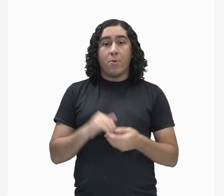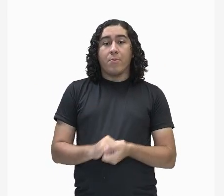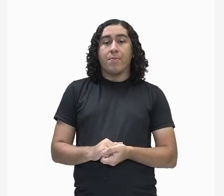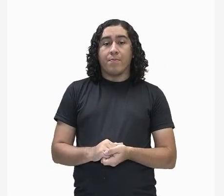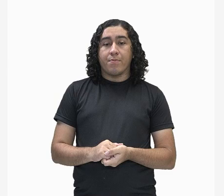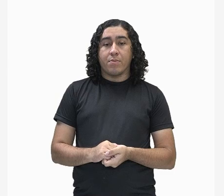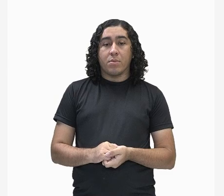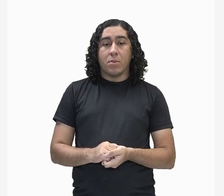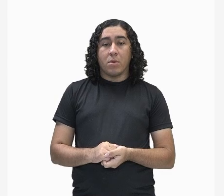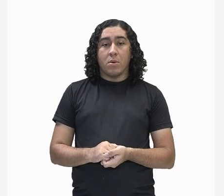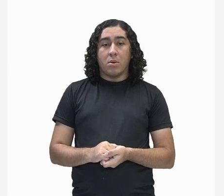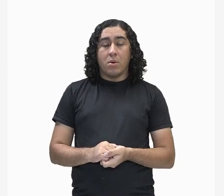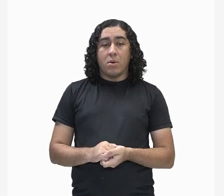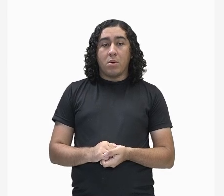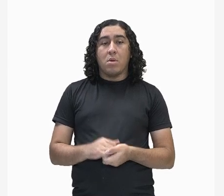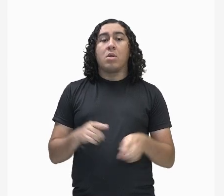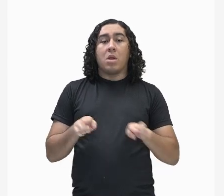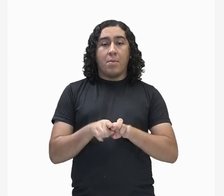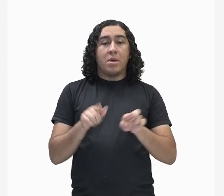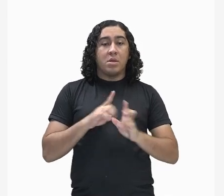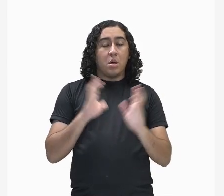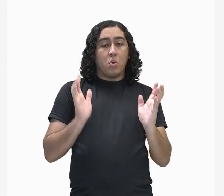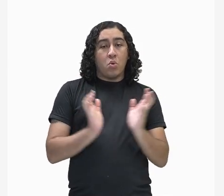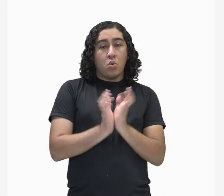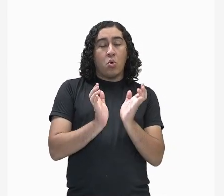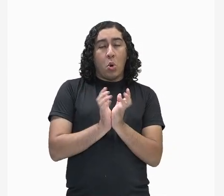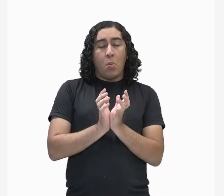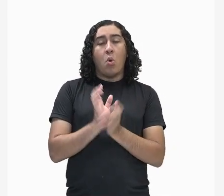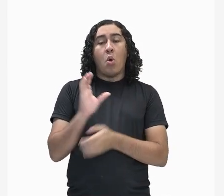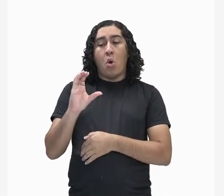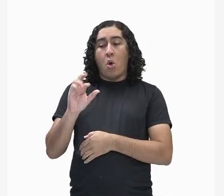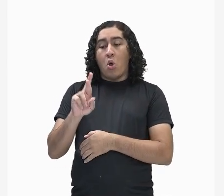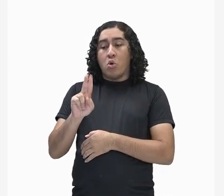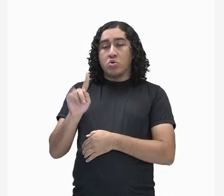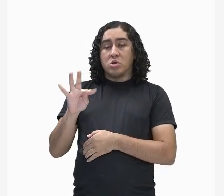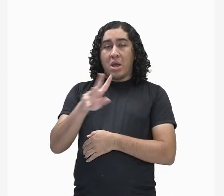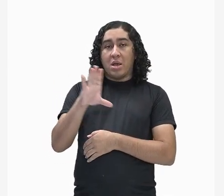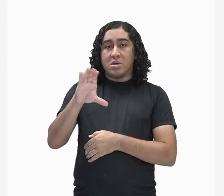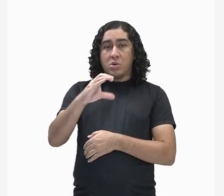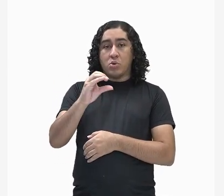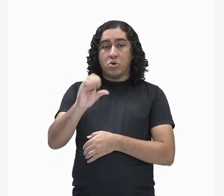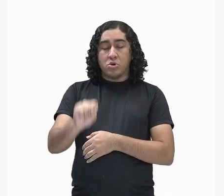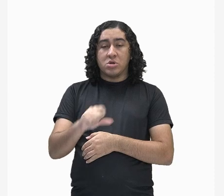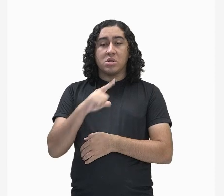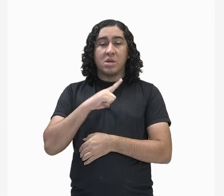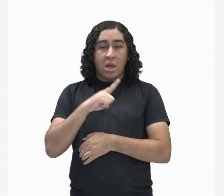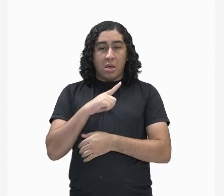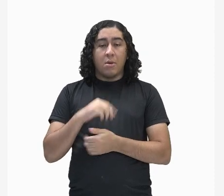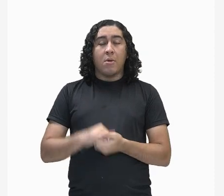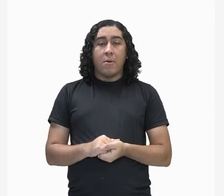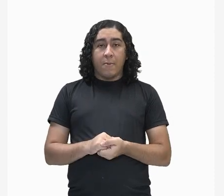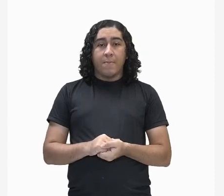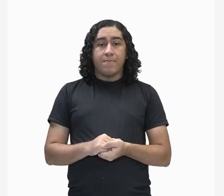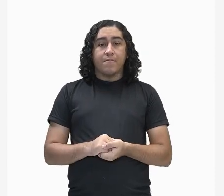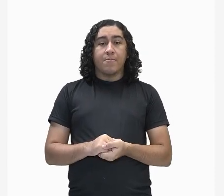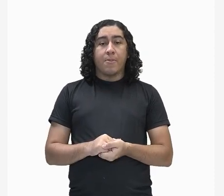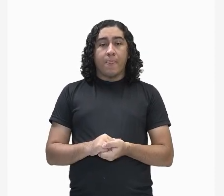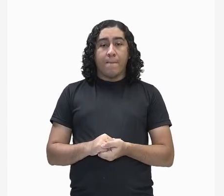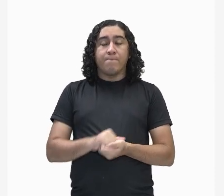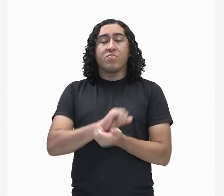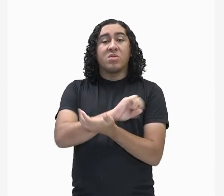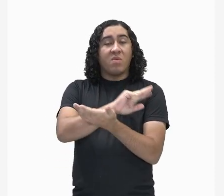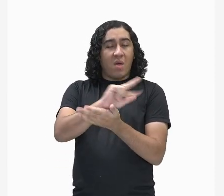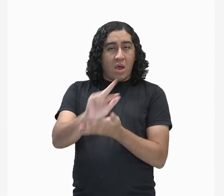Temos também o grupo dos crustáceos, onde a gente vai encontrar o caranguejo, o siri, a lagosta, o